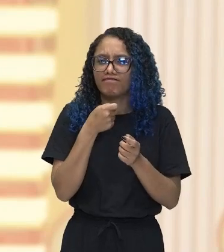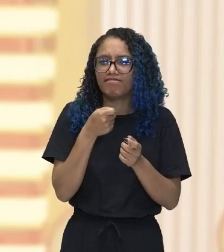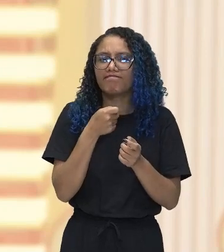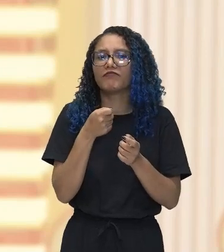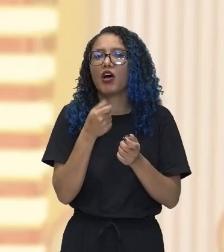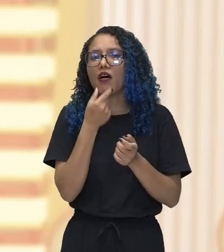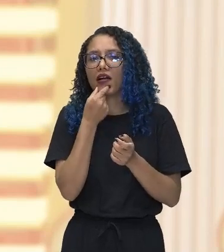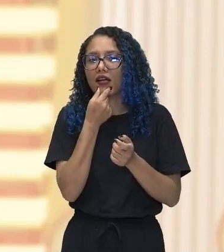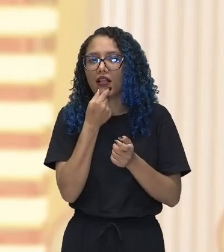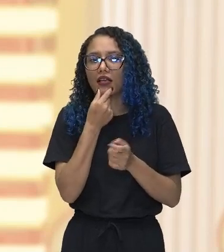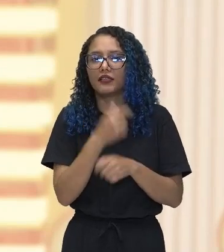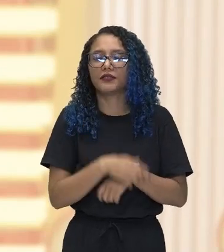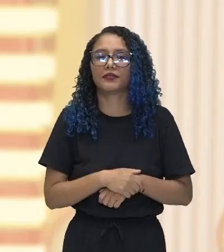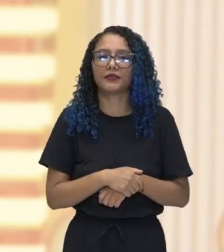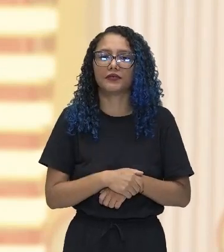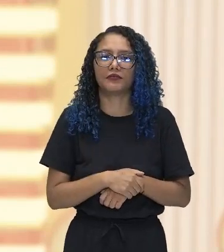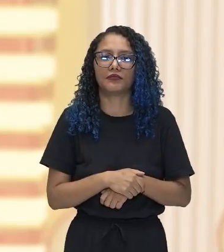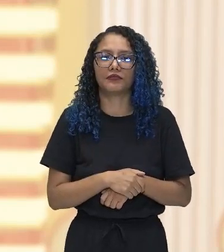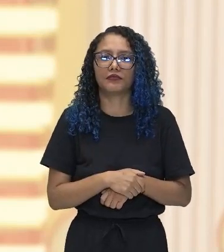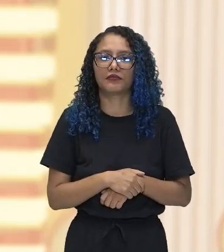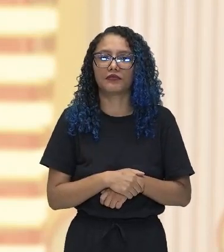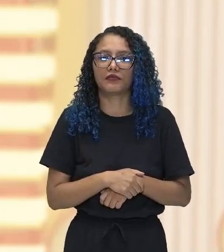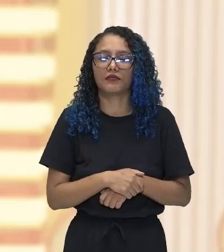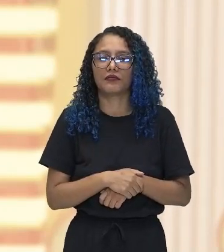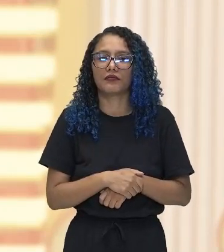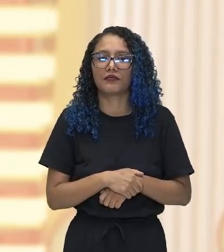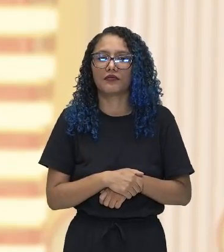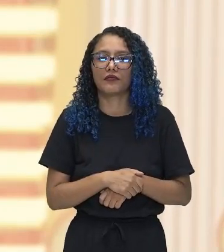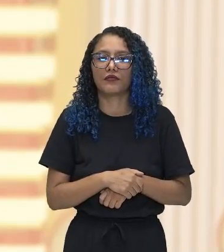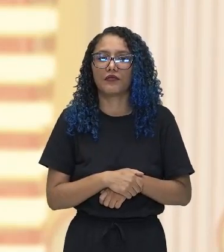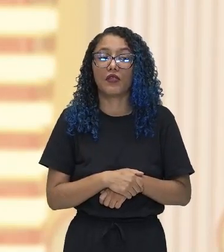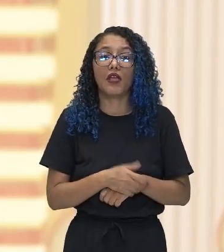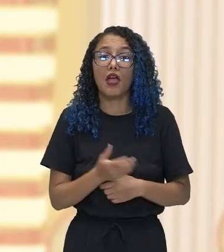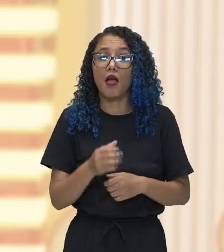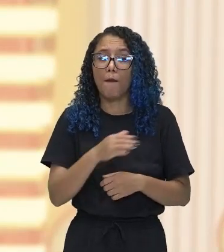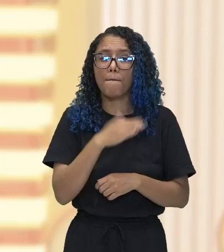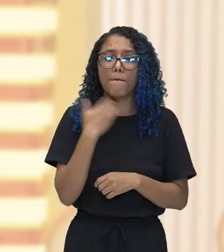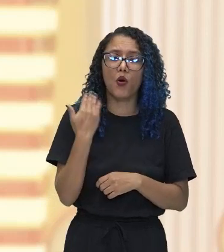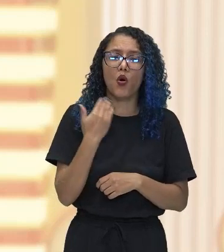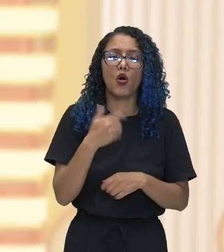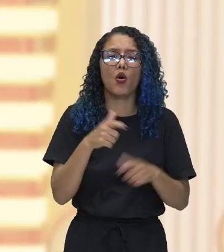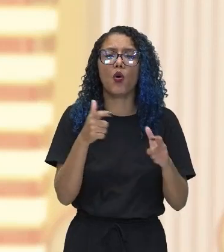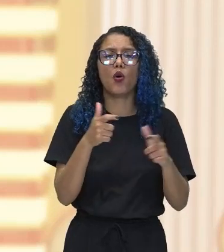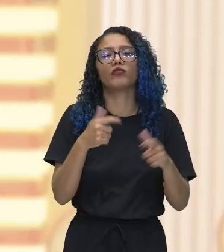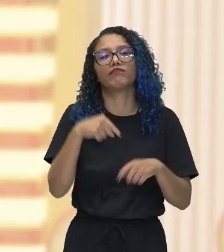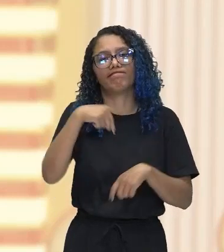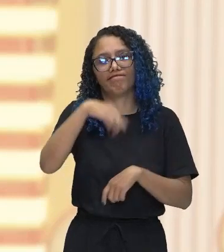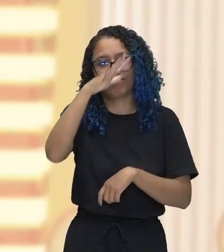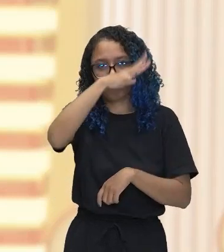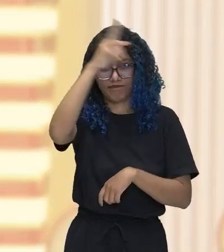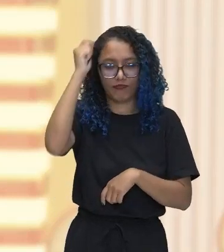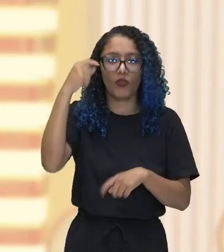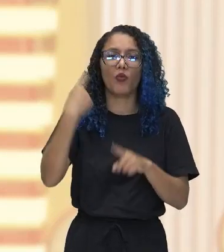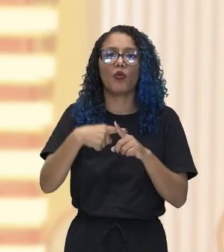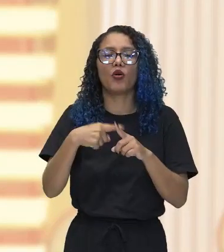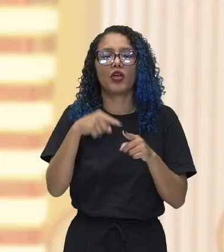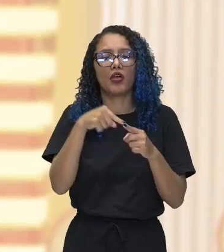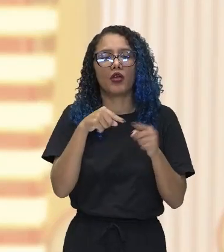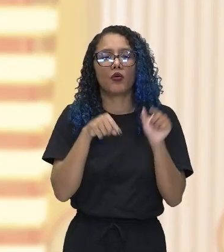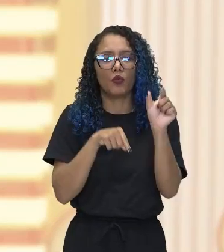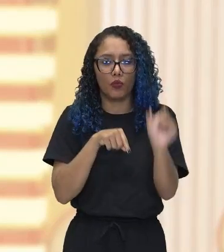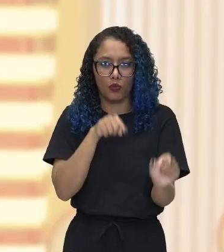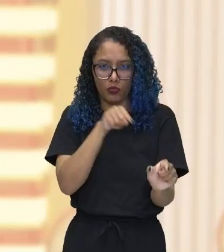britânica, que foram assassinados aqui, né, mesmo no Amazonas, porque o Bruno, né, ele tinha então colocado